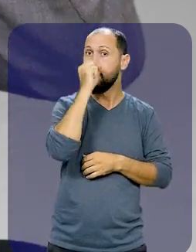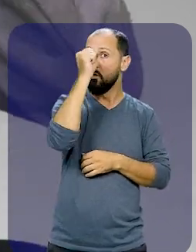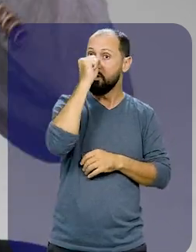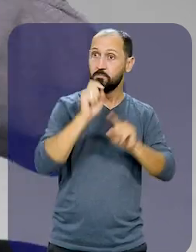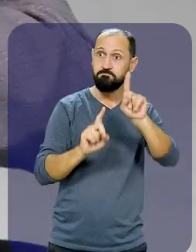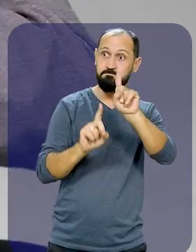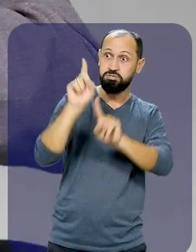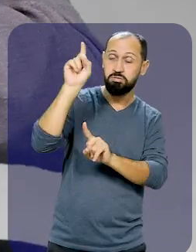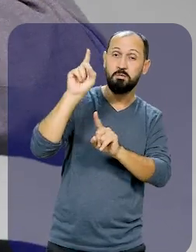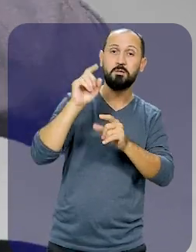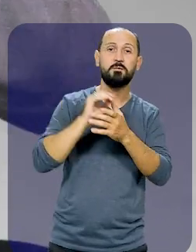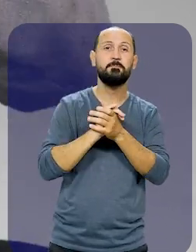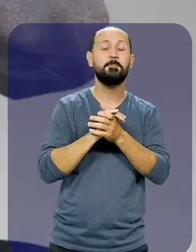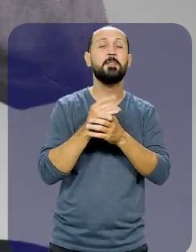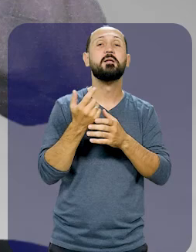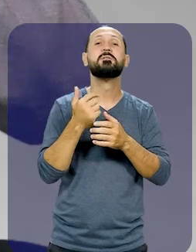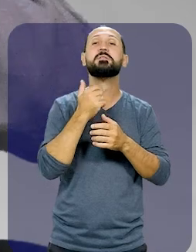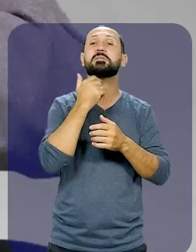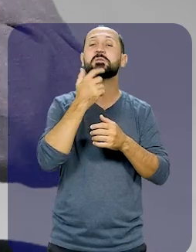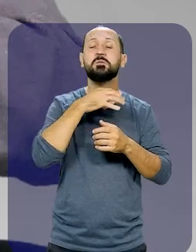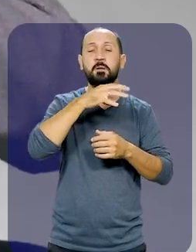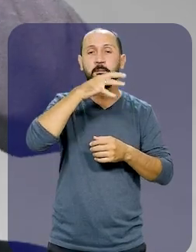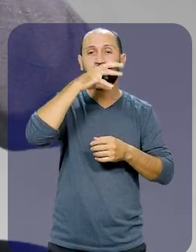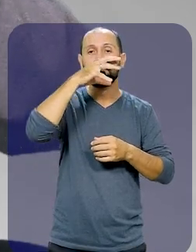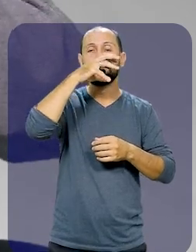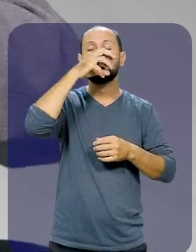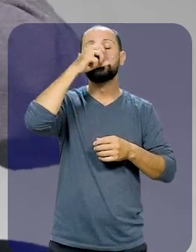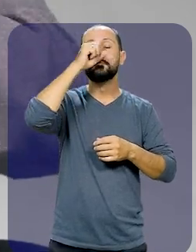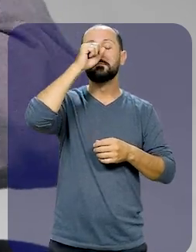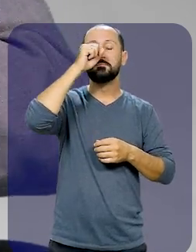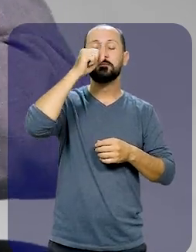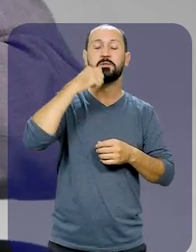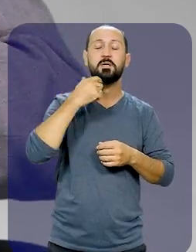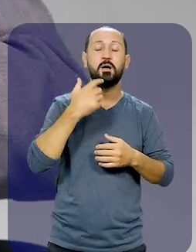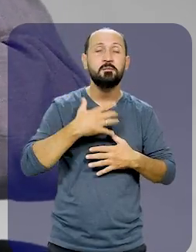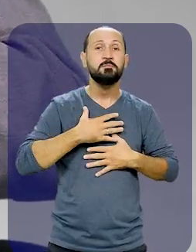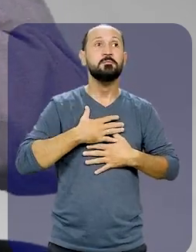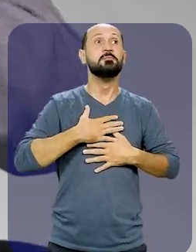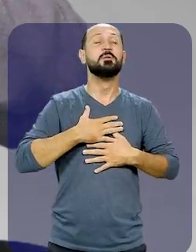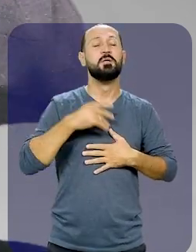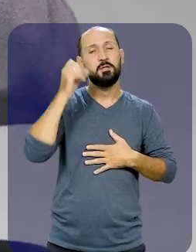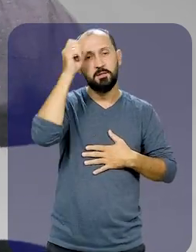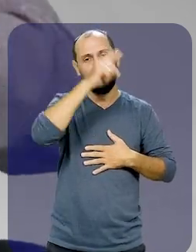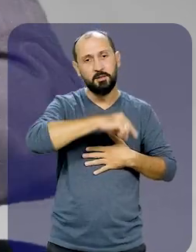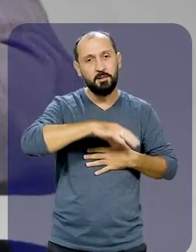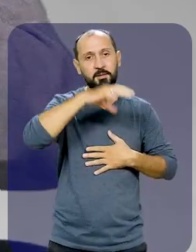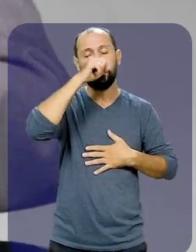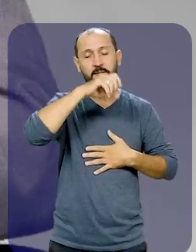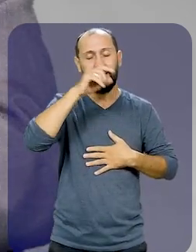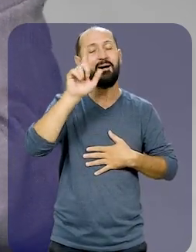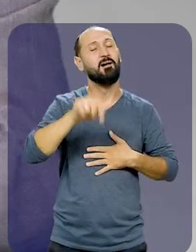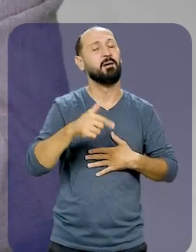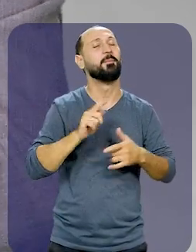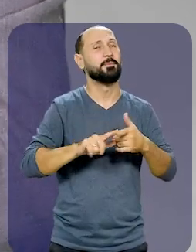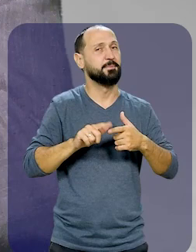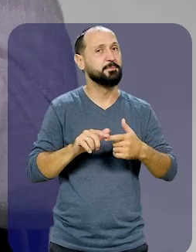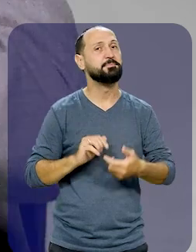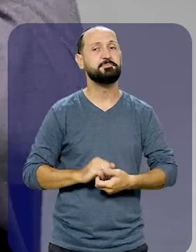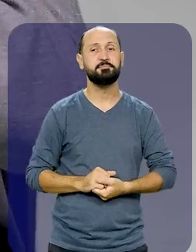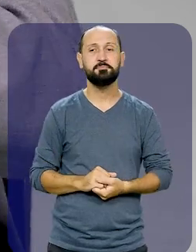ficar elevada e vem o desconforto respiratório, ou seja, ele passa a ter dificuldades para